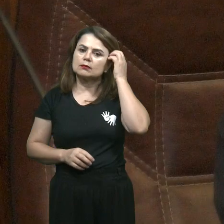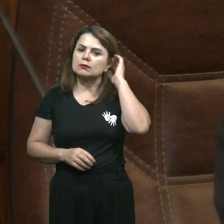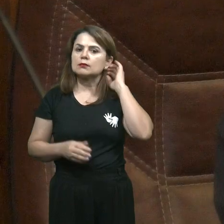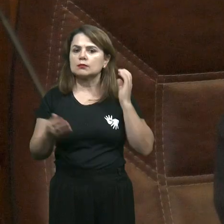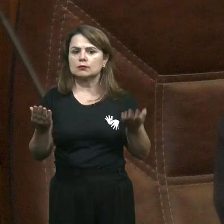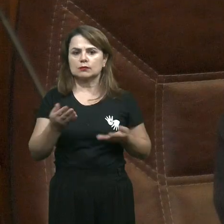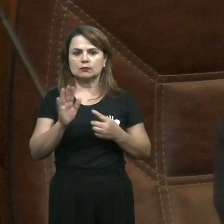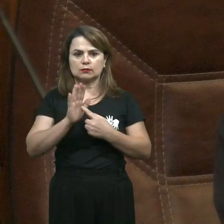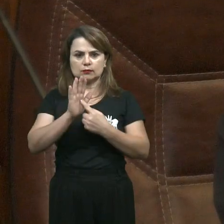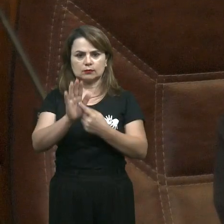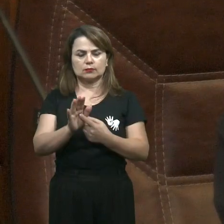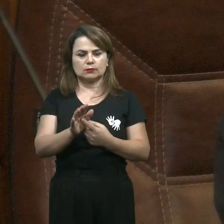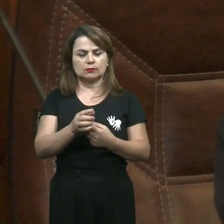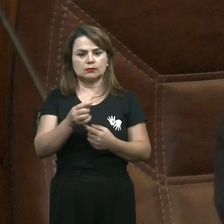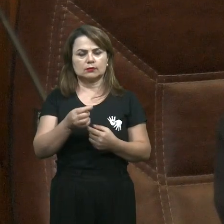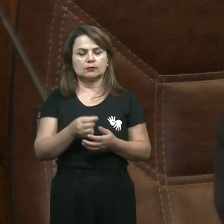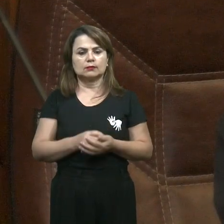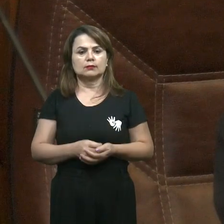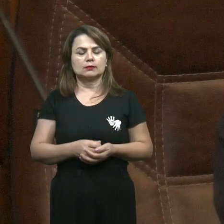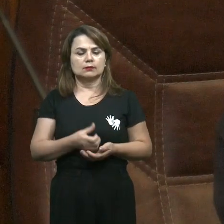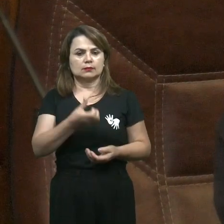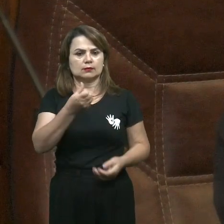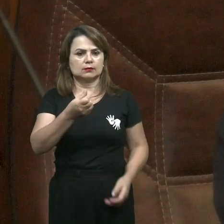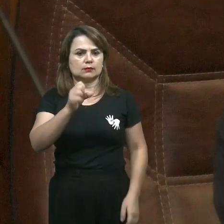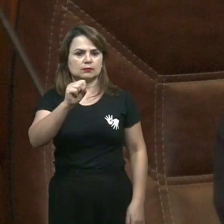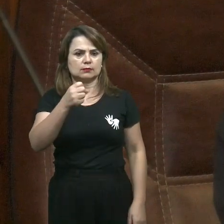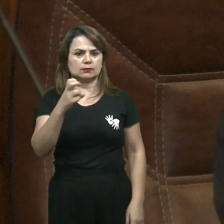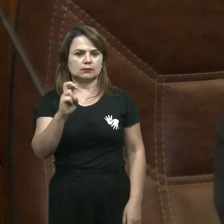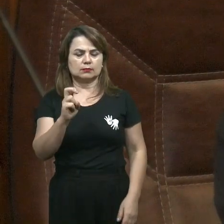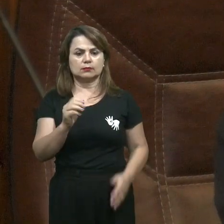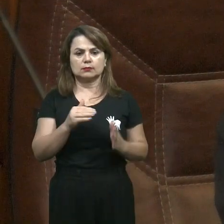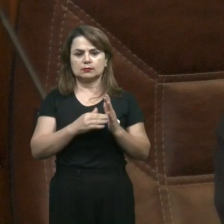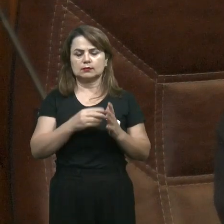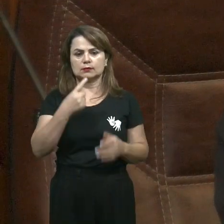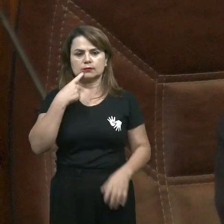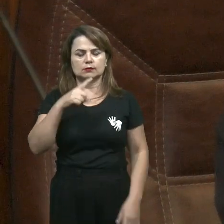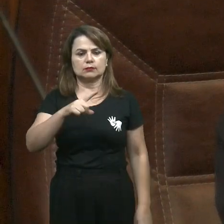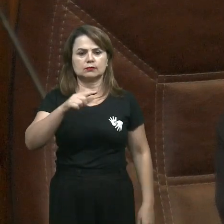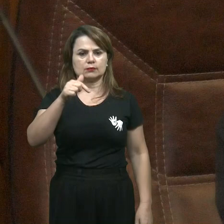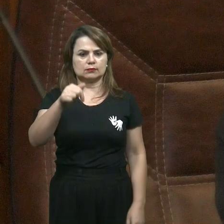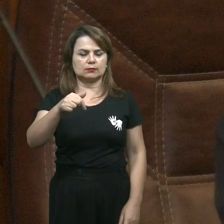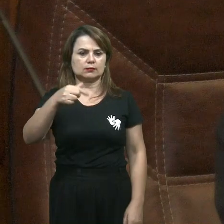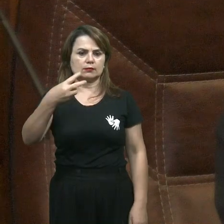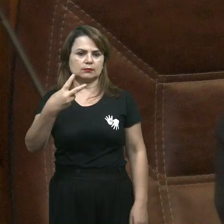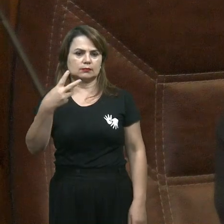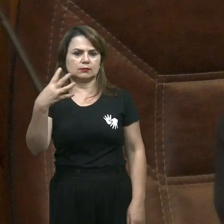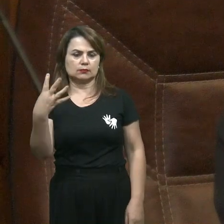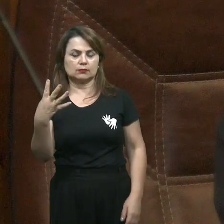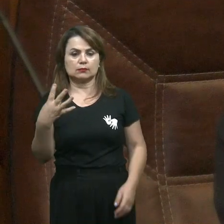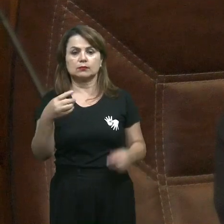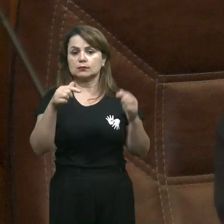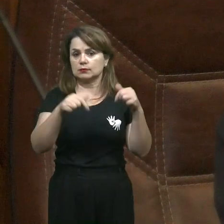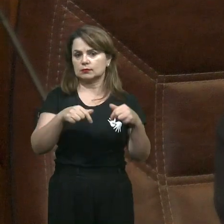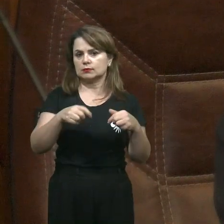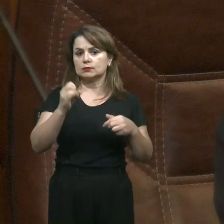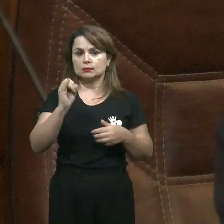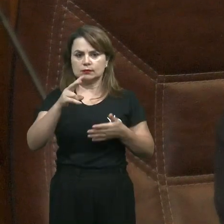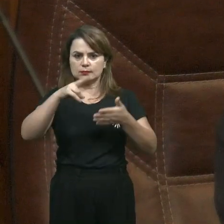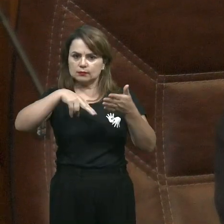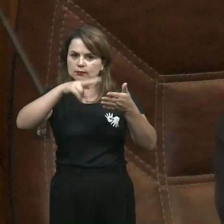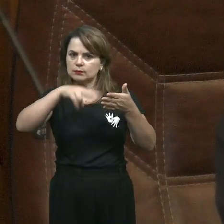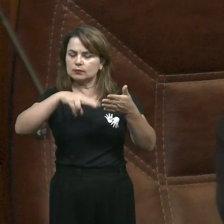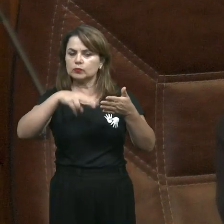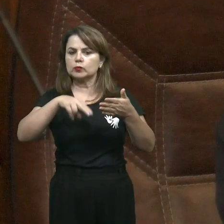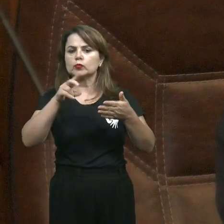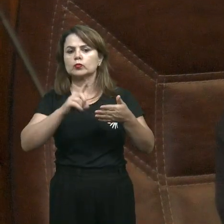as indicações. Indicações de 1.675 de 2024 a 1.724 de 2024. Constituição da pauta da presença de sessão, independentemente da sua leitura, no sistema do artigo 130